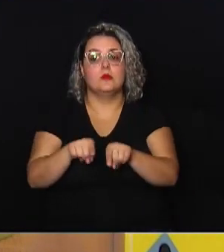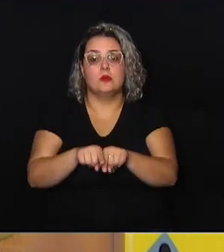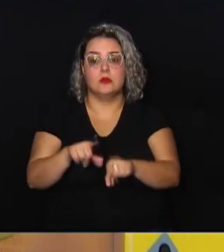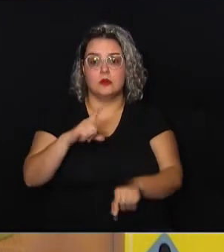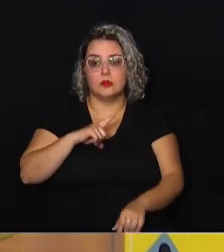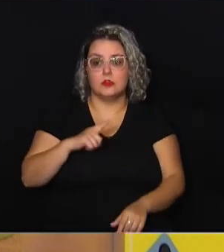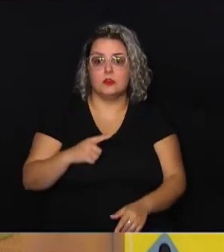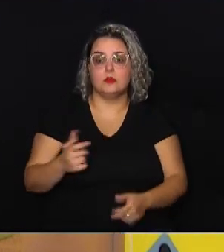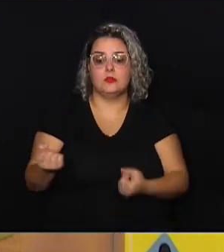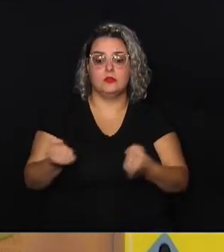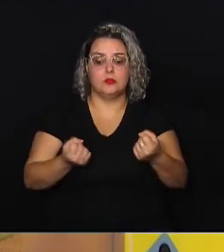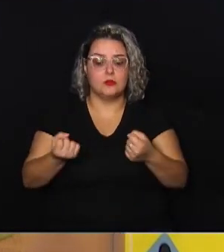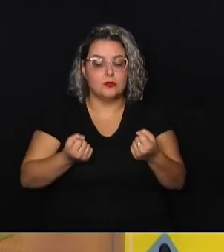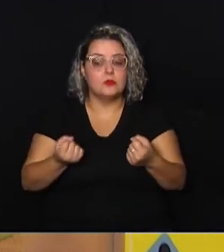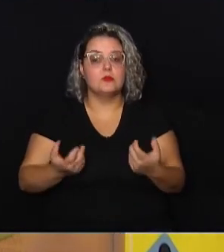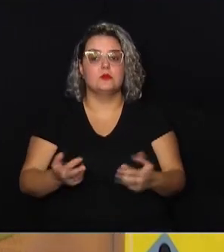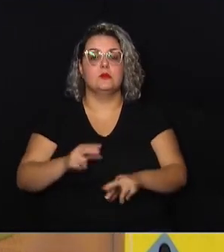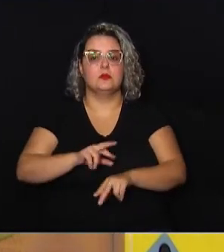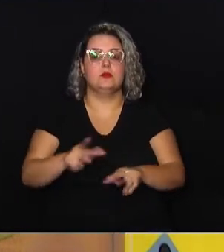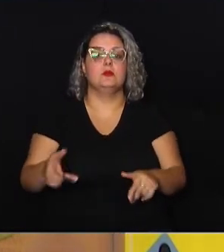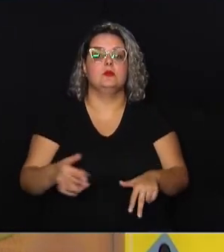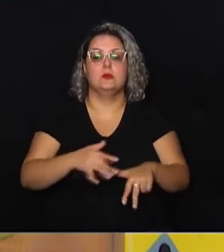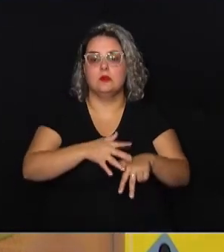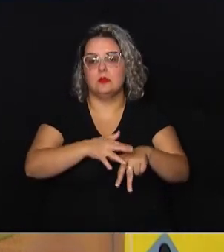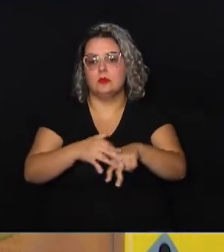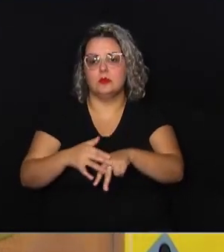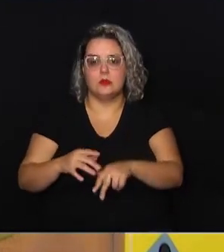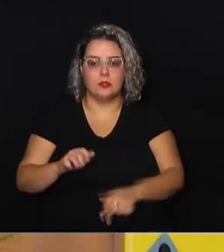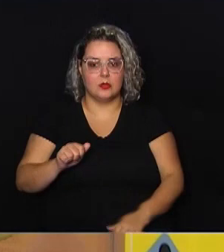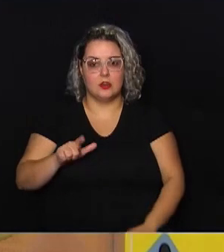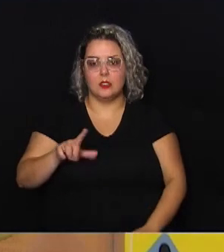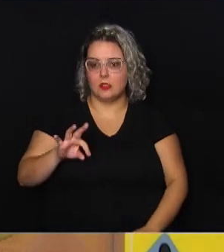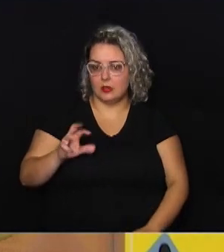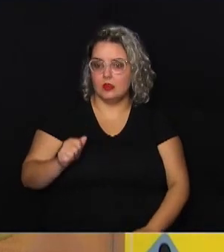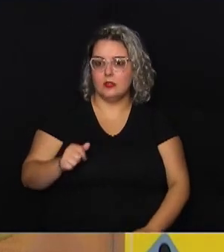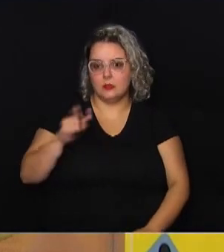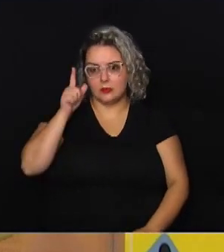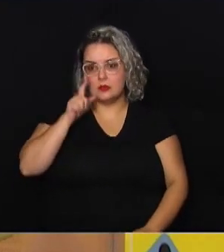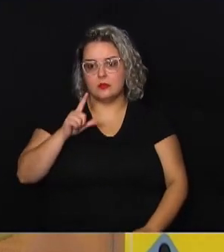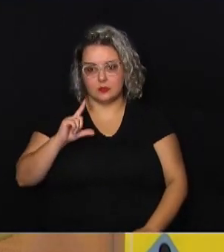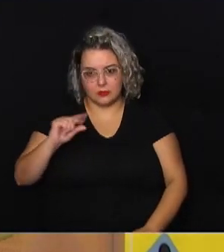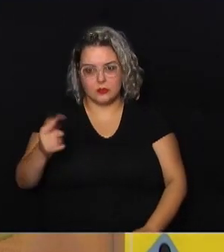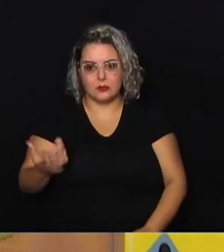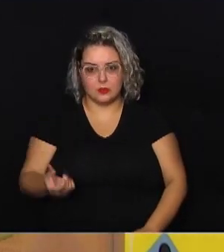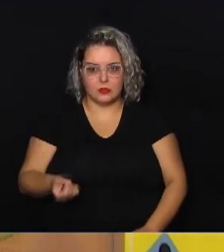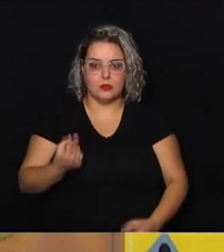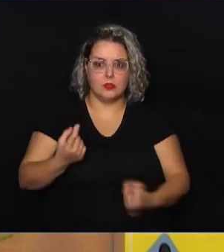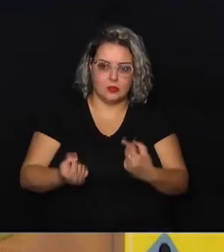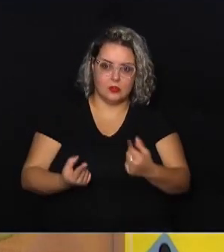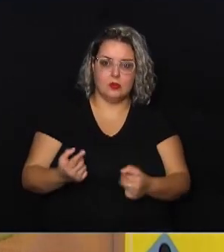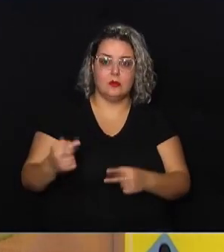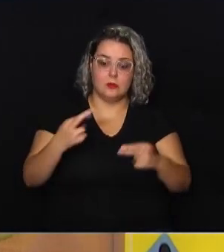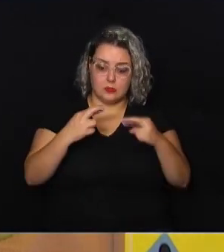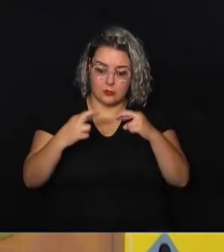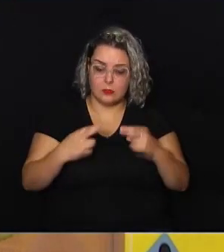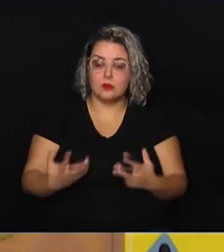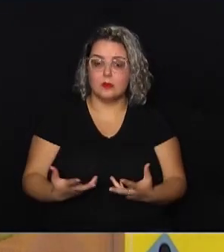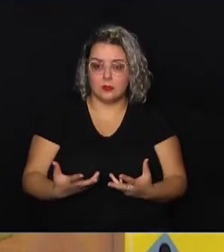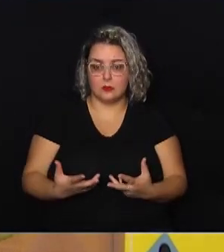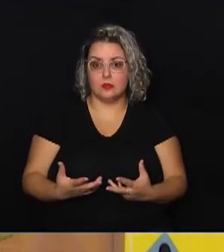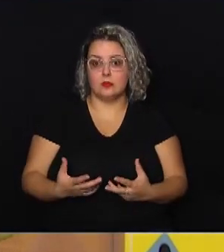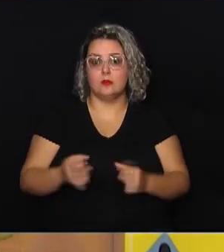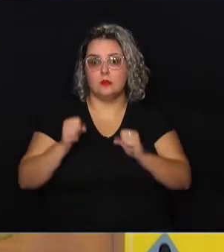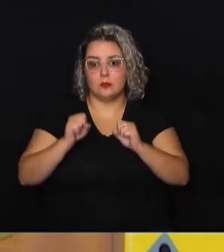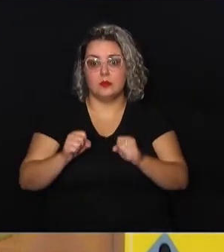do transporte, que tinha paciente até que tinha tido alta e tinha até uma condição de ir embora. Então, realmente, tinha alguma coisa que tinha que ser revisto, porque dava para ele fazer